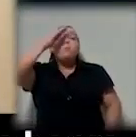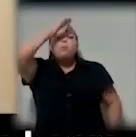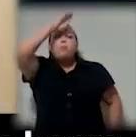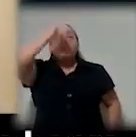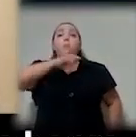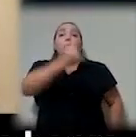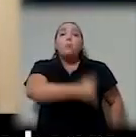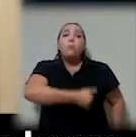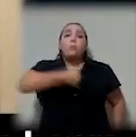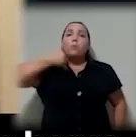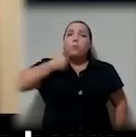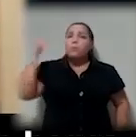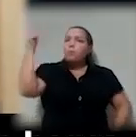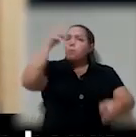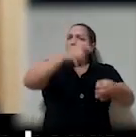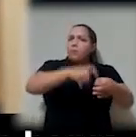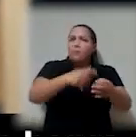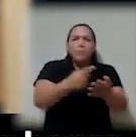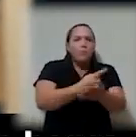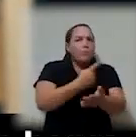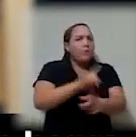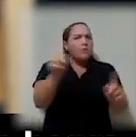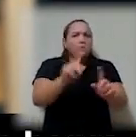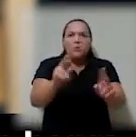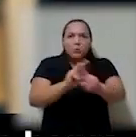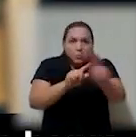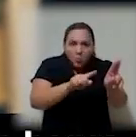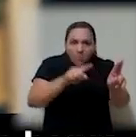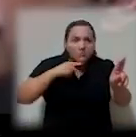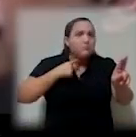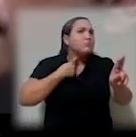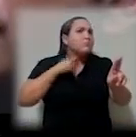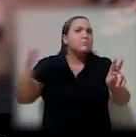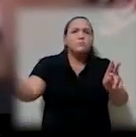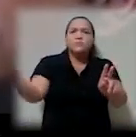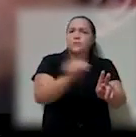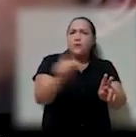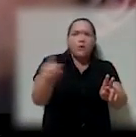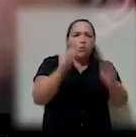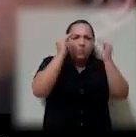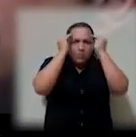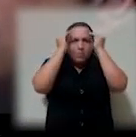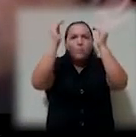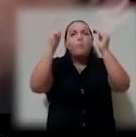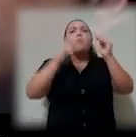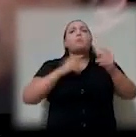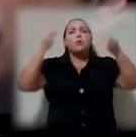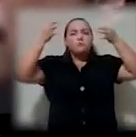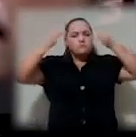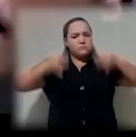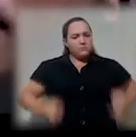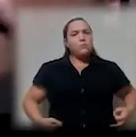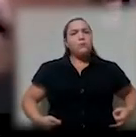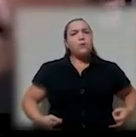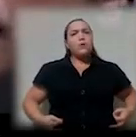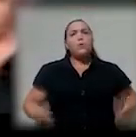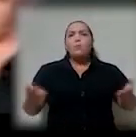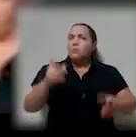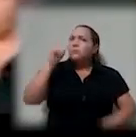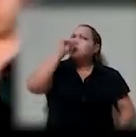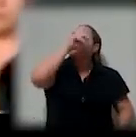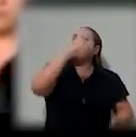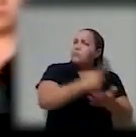que nunca fez conchavo, nunca manchou seu nome ou a sua honra. Bolsonaro é honesto. Raridade hoje em dia na